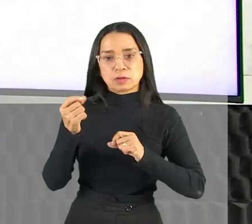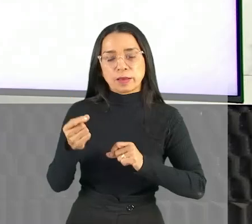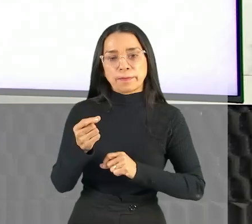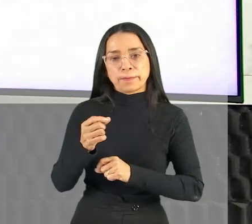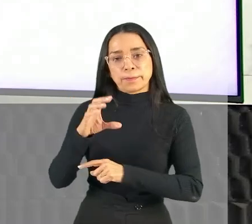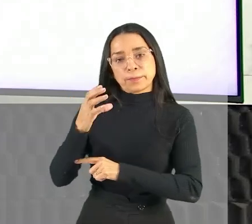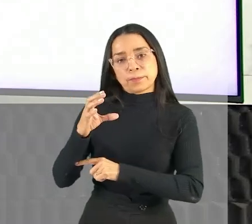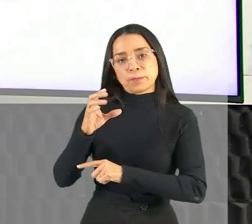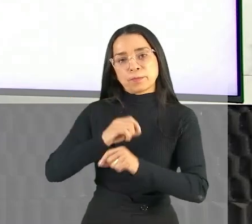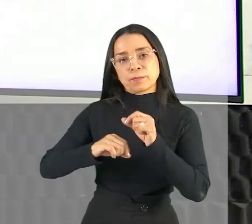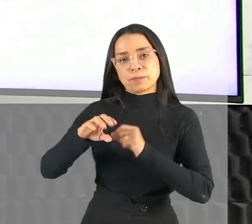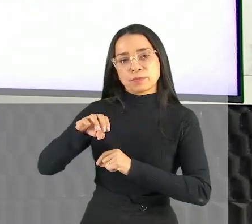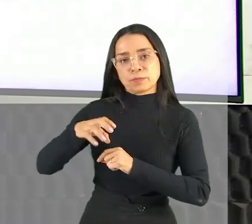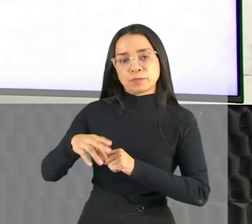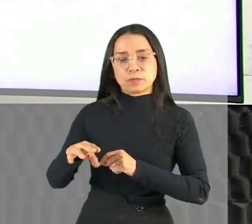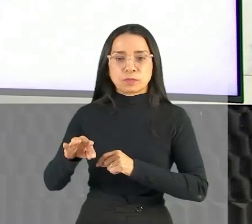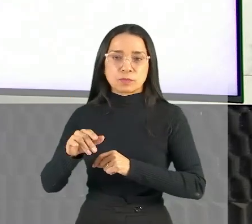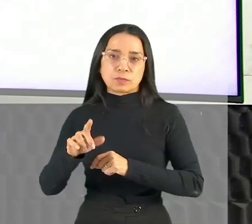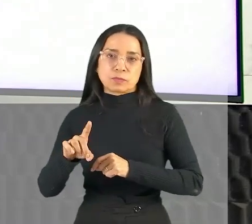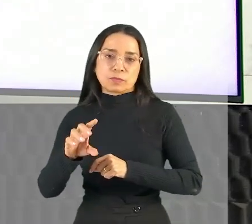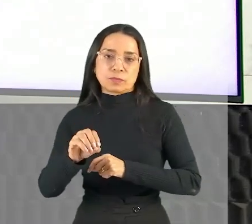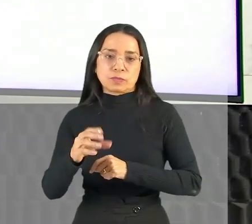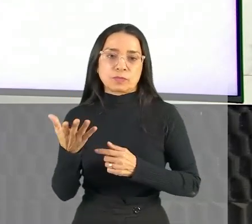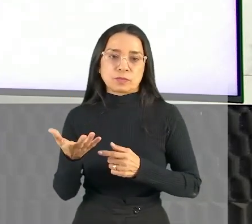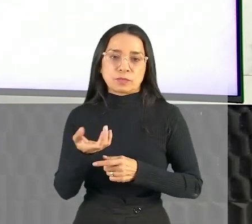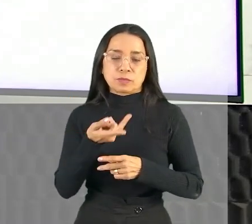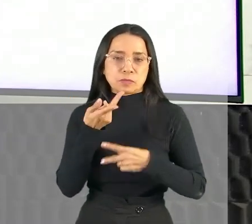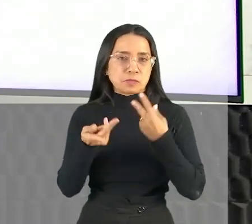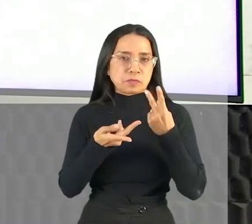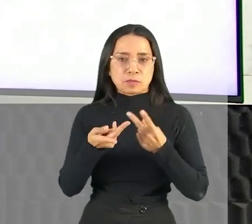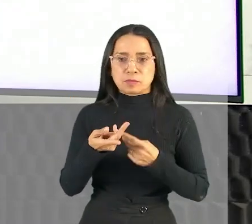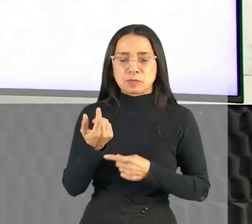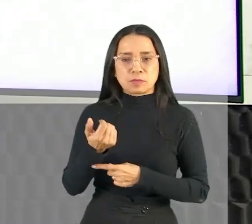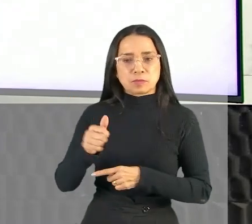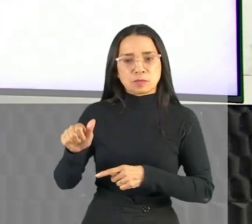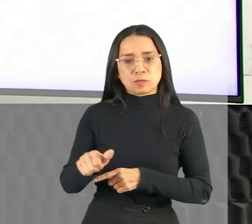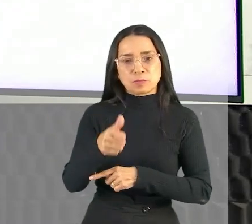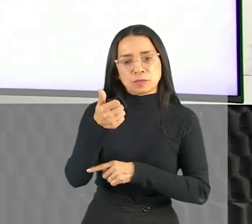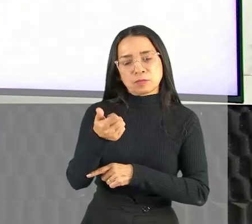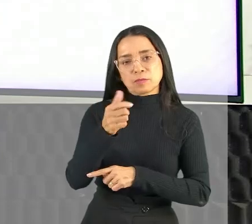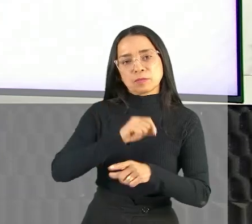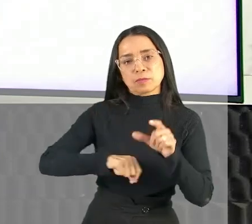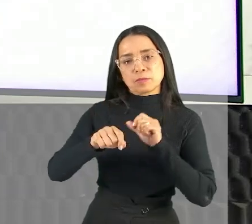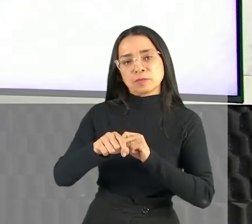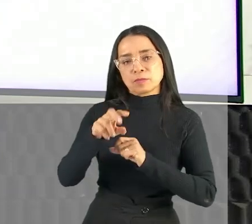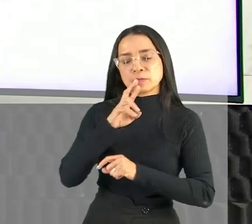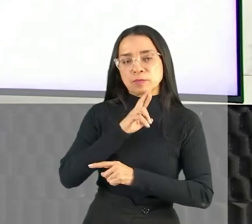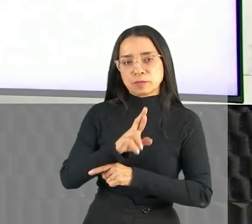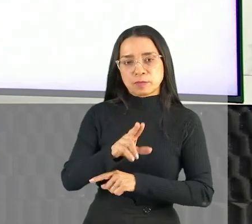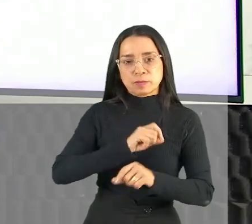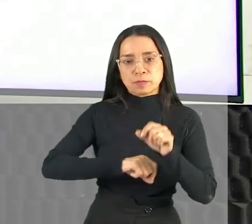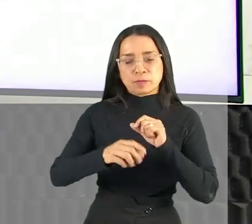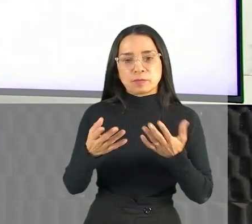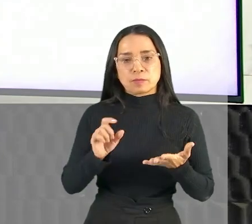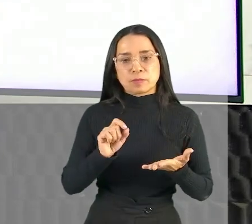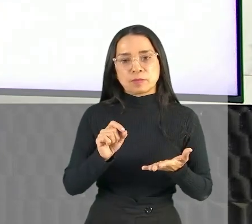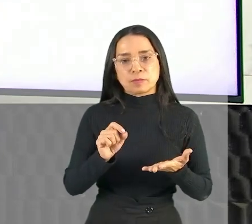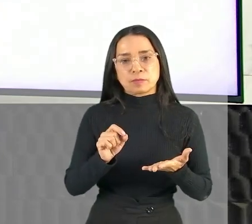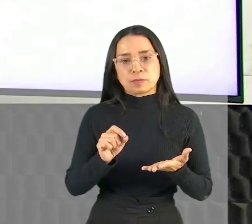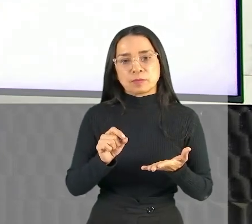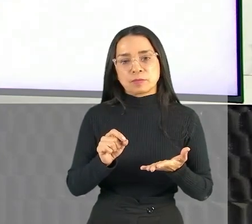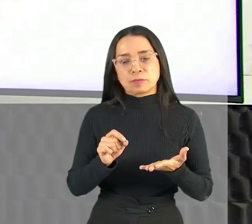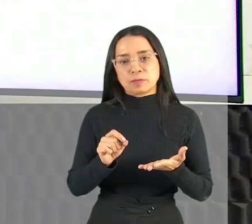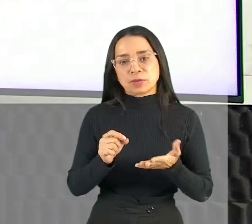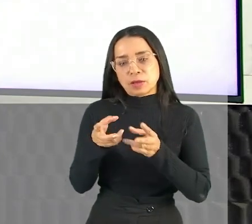carbono é sequestrado, já diz que essa não é a melhor opção, né? Que situação que o carbono é sequestrado com eficiência,